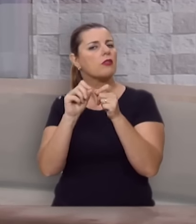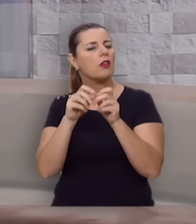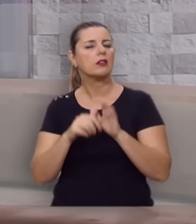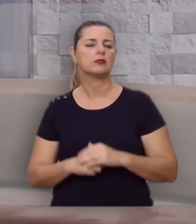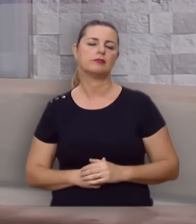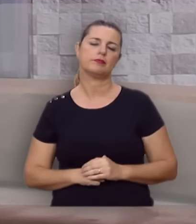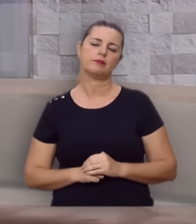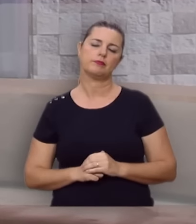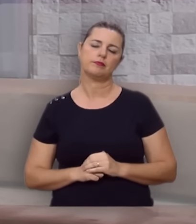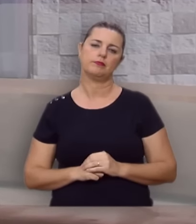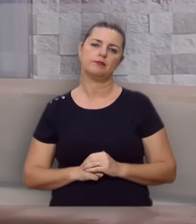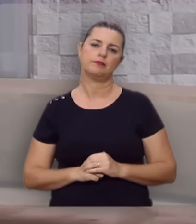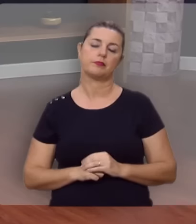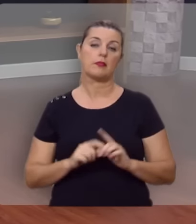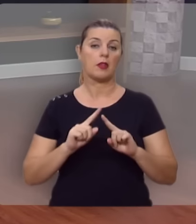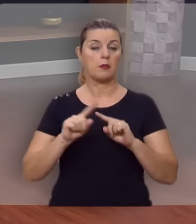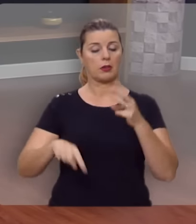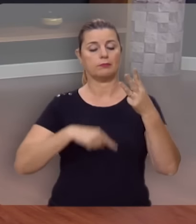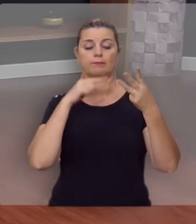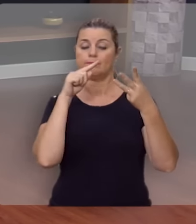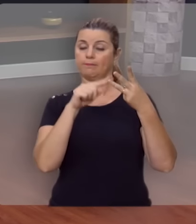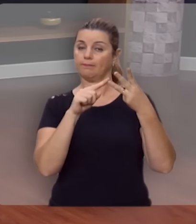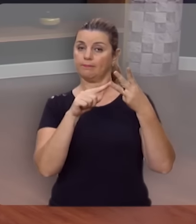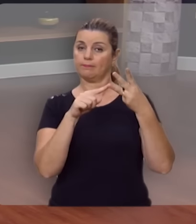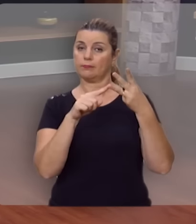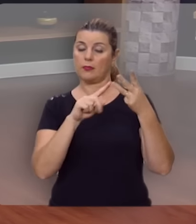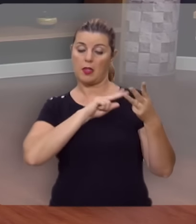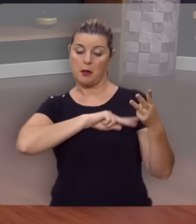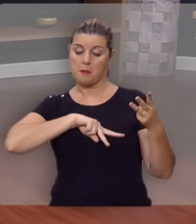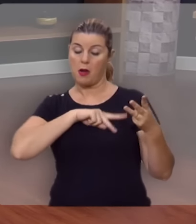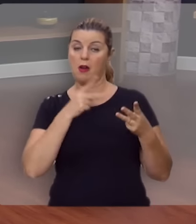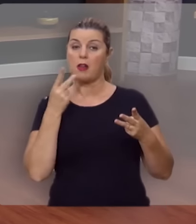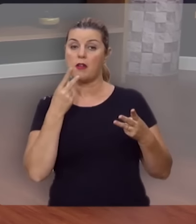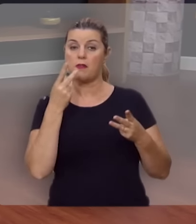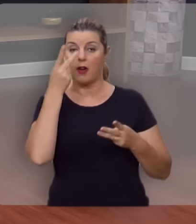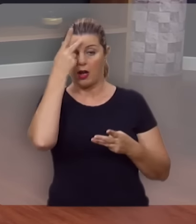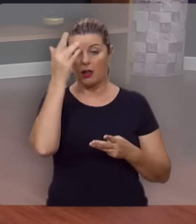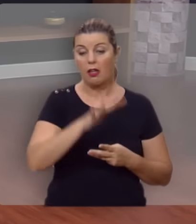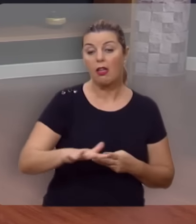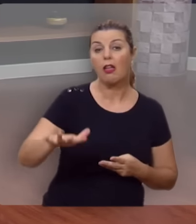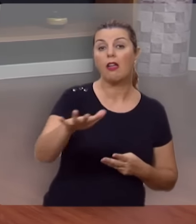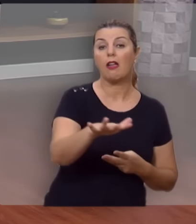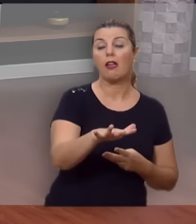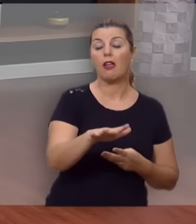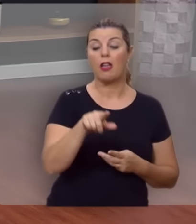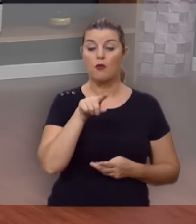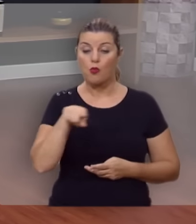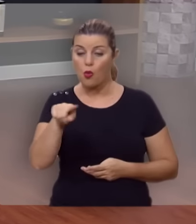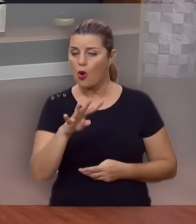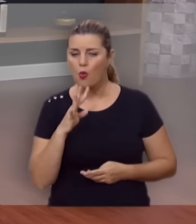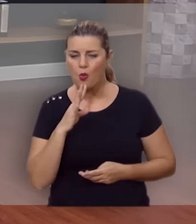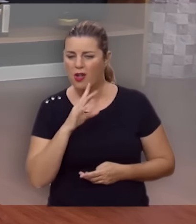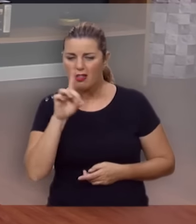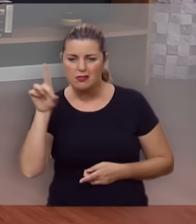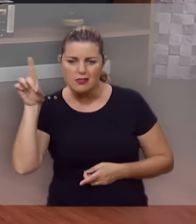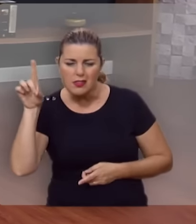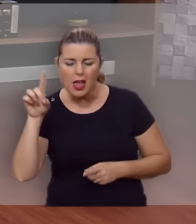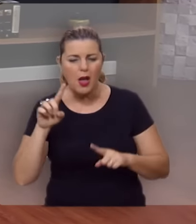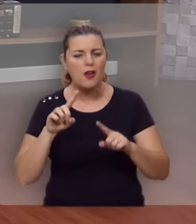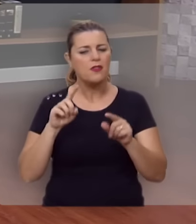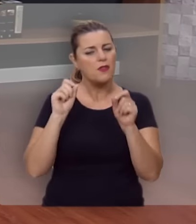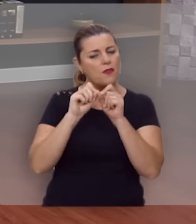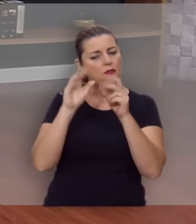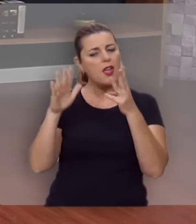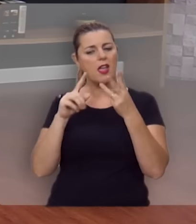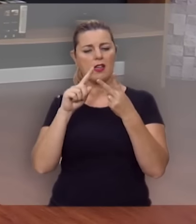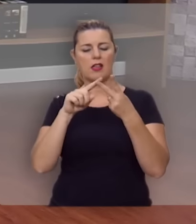criou. Mas em terceiro lugar, Paulo vai dizer para os atenienses que esse Deus que eles não conheciam não é apenas o